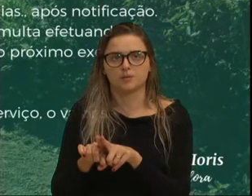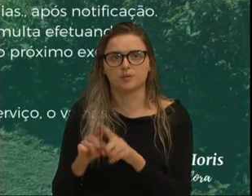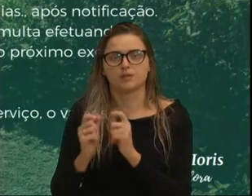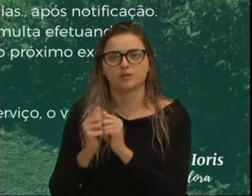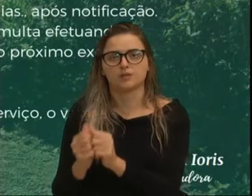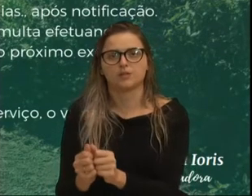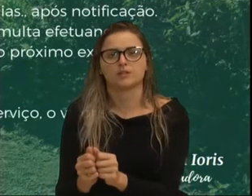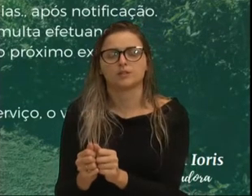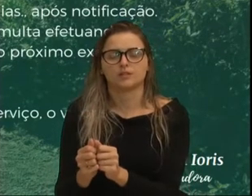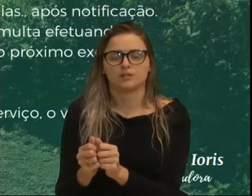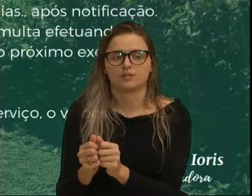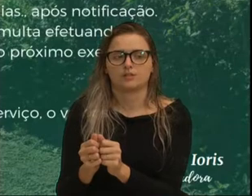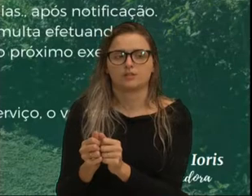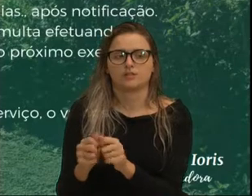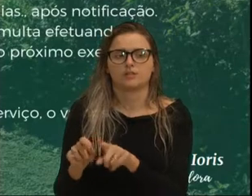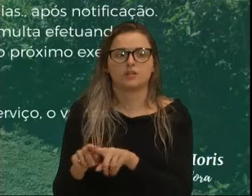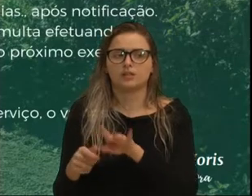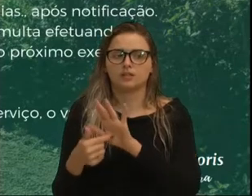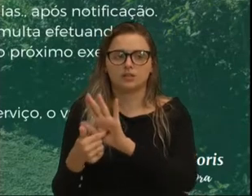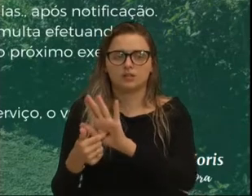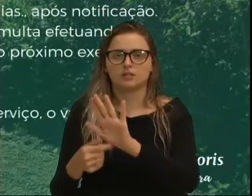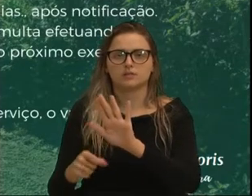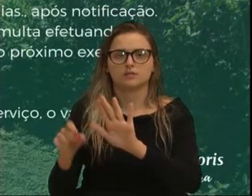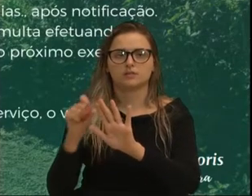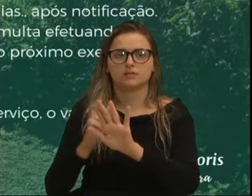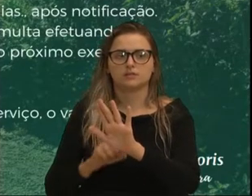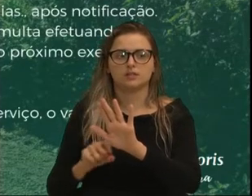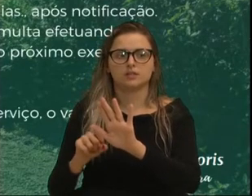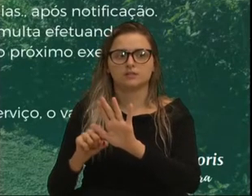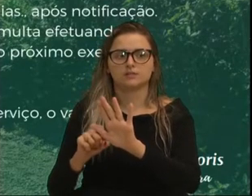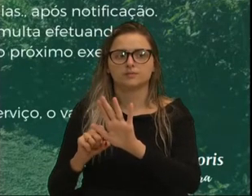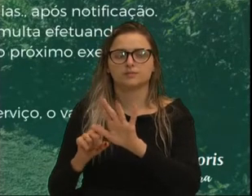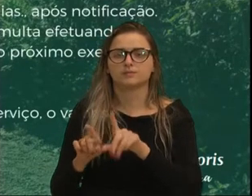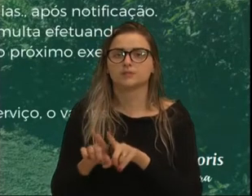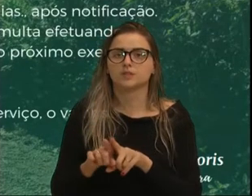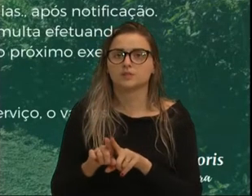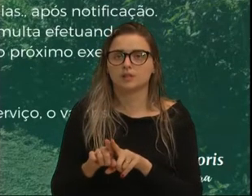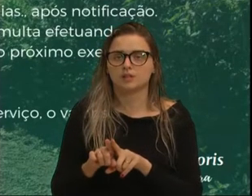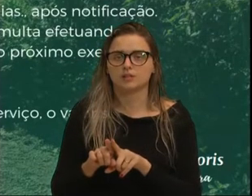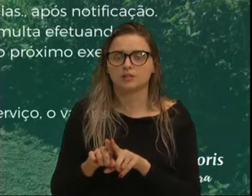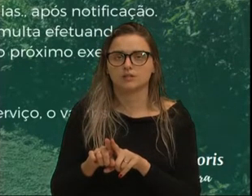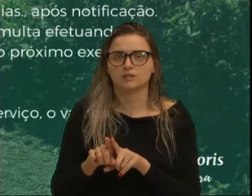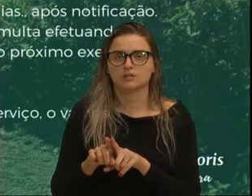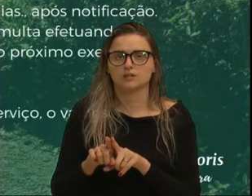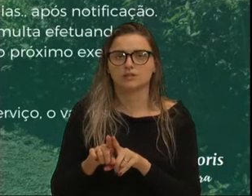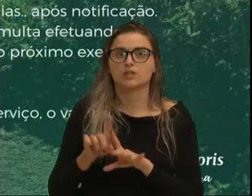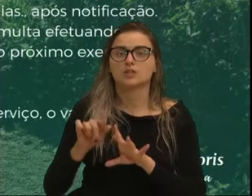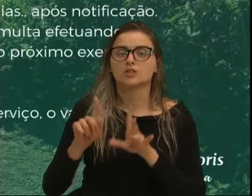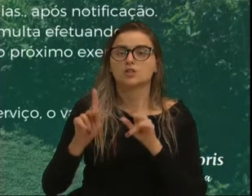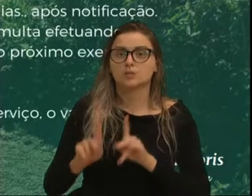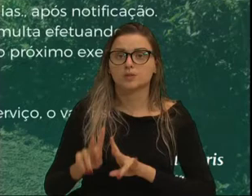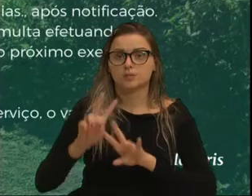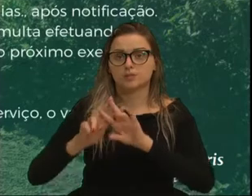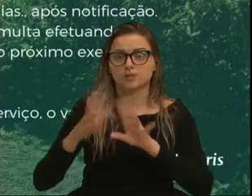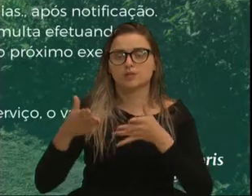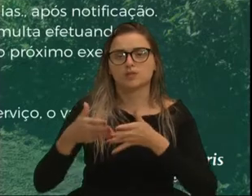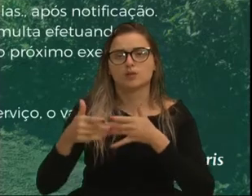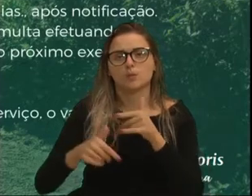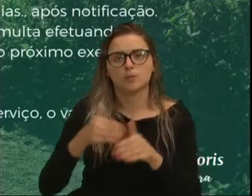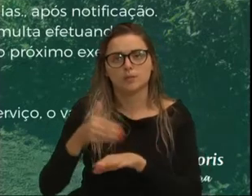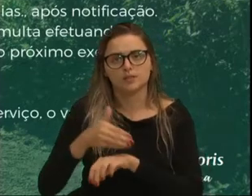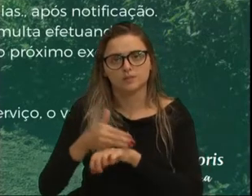indicamos que essa parceria seja feita com apenados que estejam participando do programa de justiça